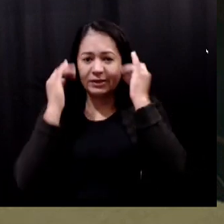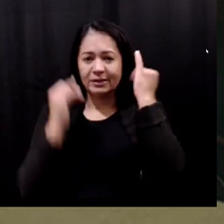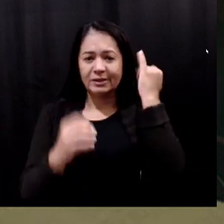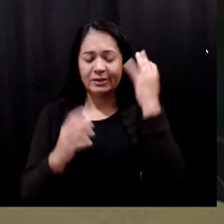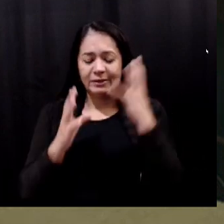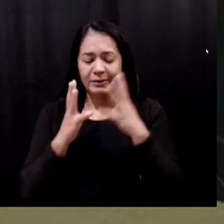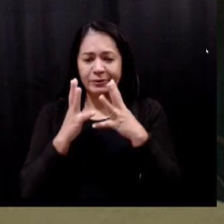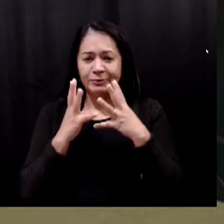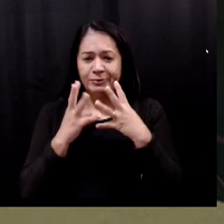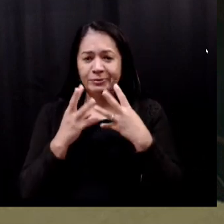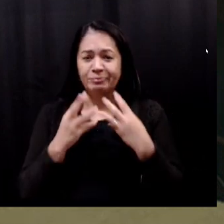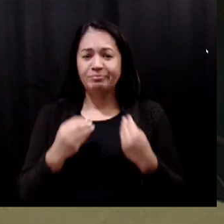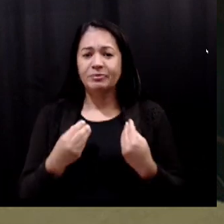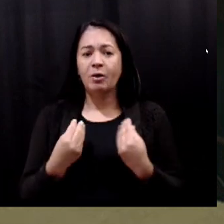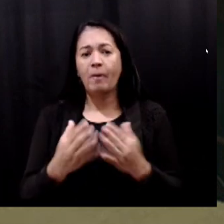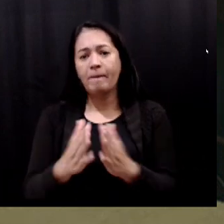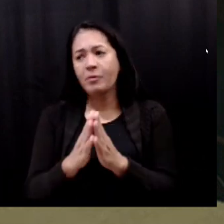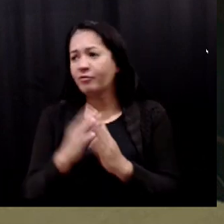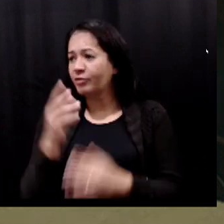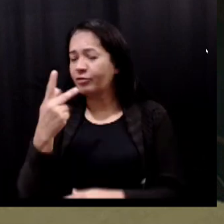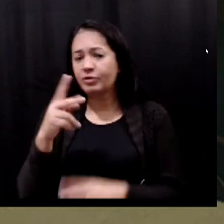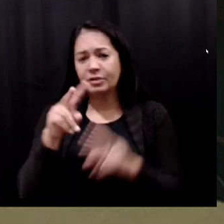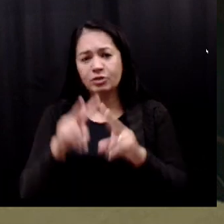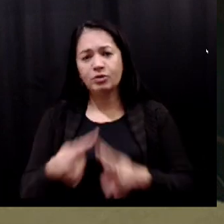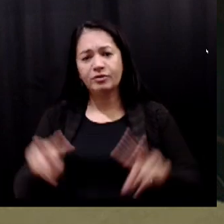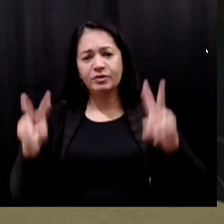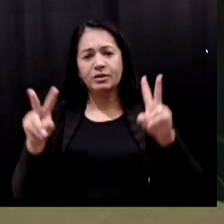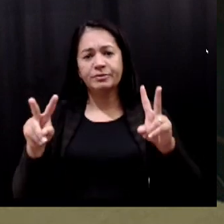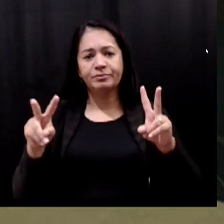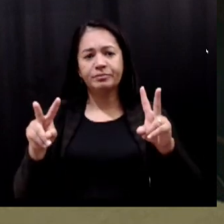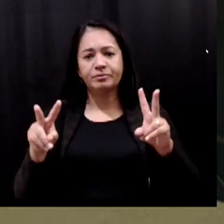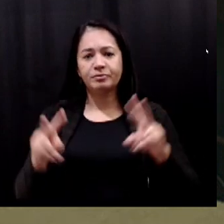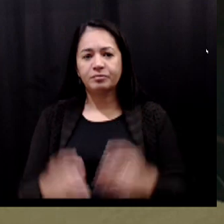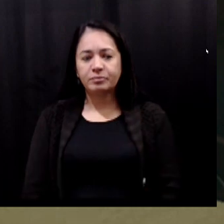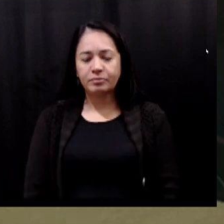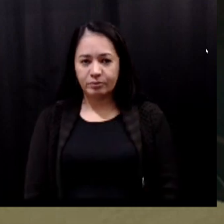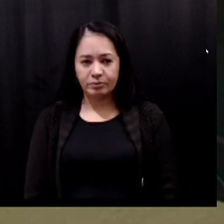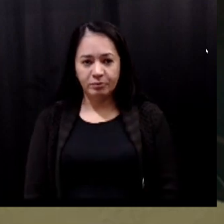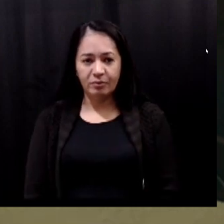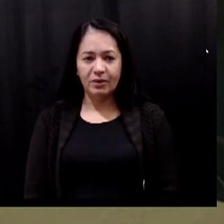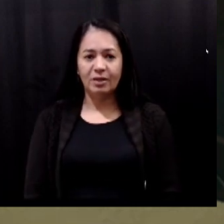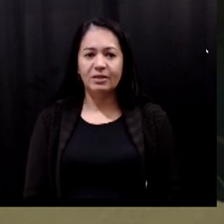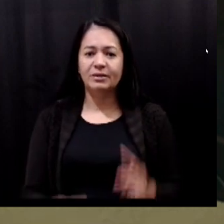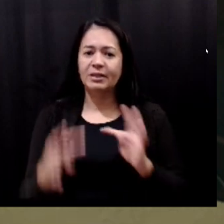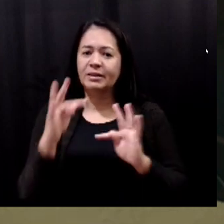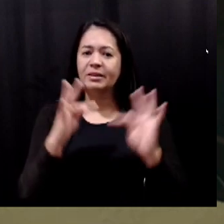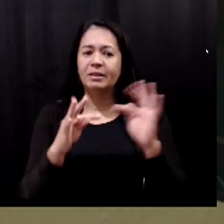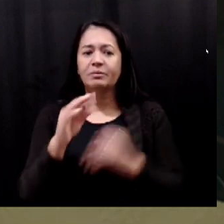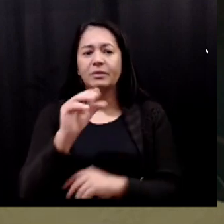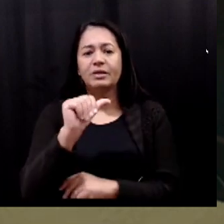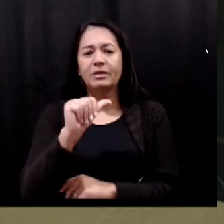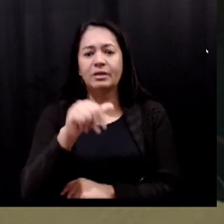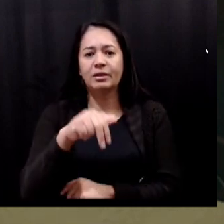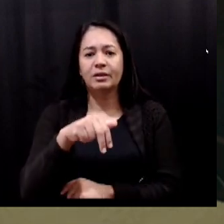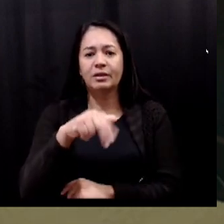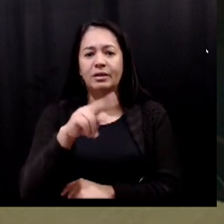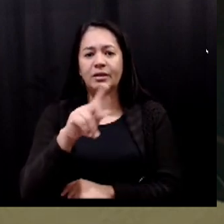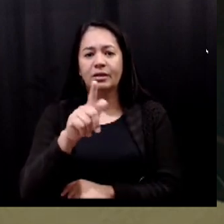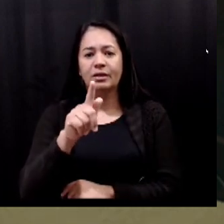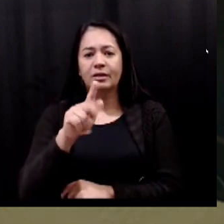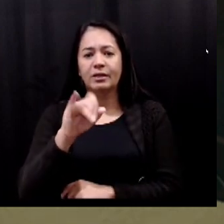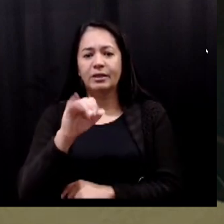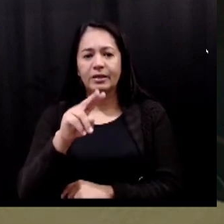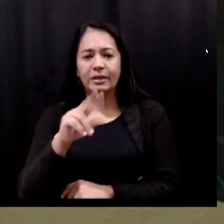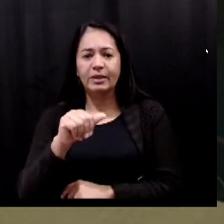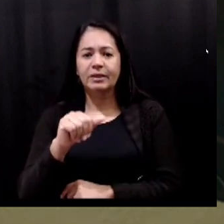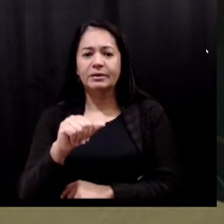você, na sua visão, da terapia junguiana, passasse pra gente, né, a importância de estar